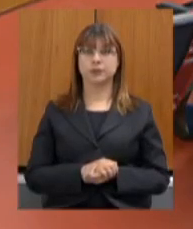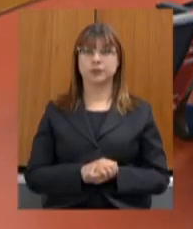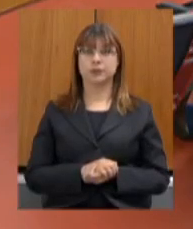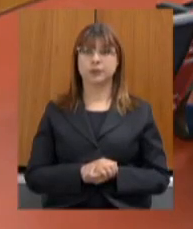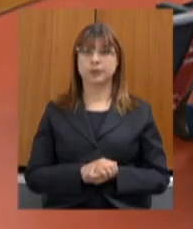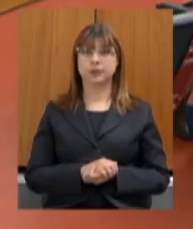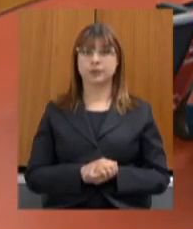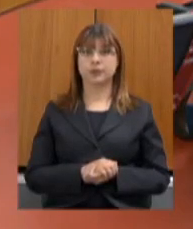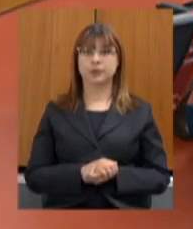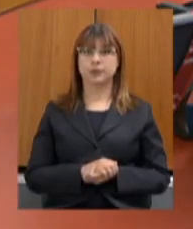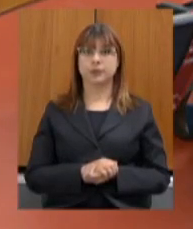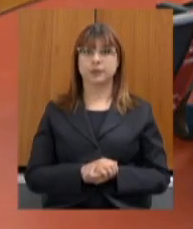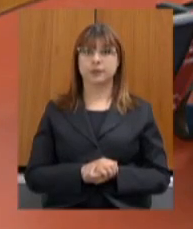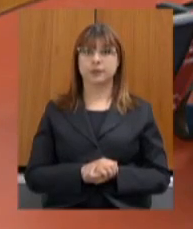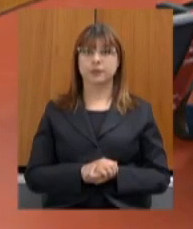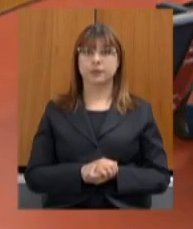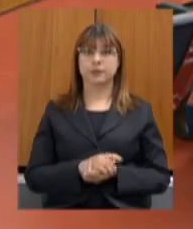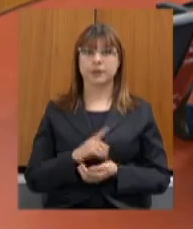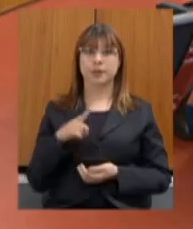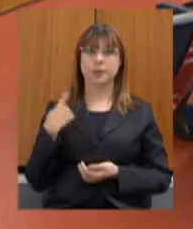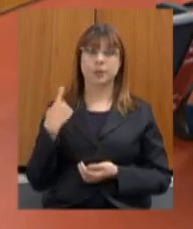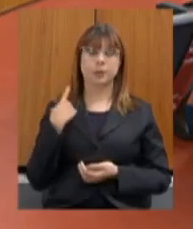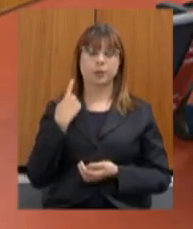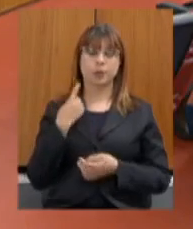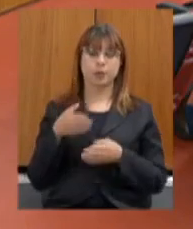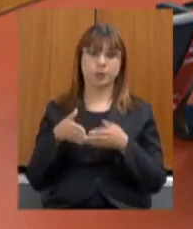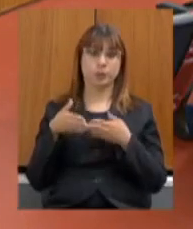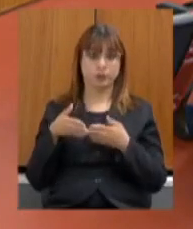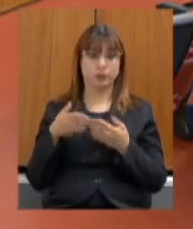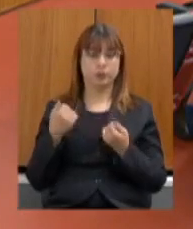Ele está no mudo. Deputado, liga o microfone, por favor.